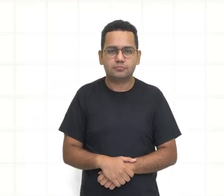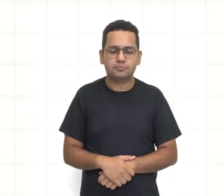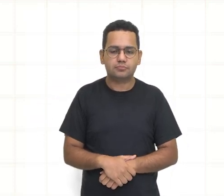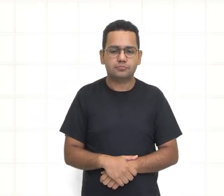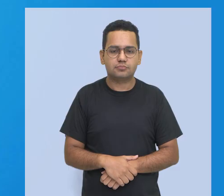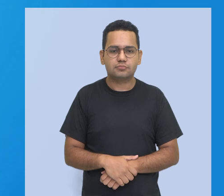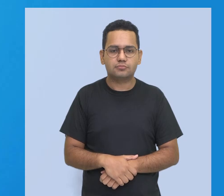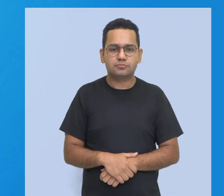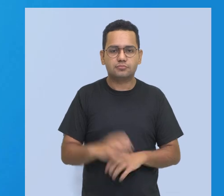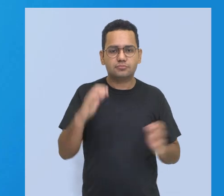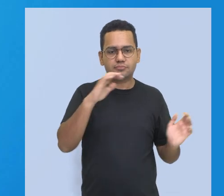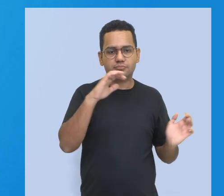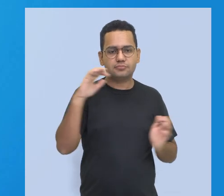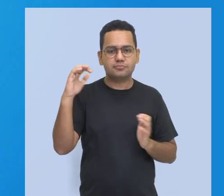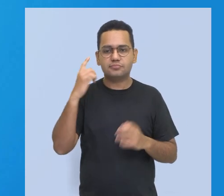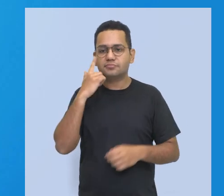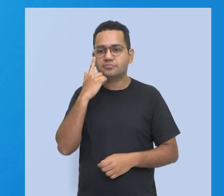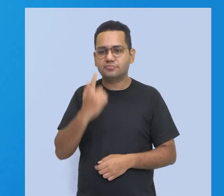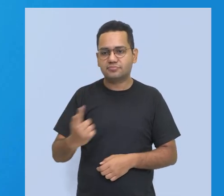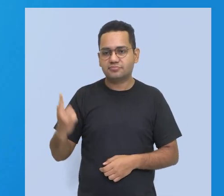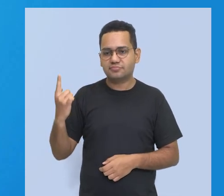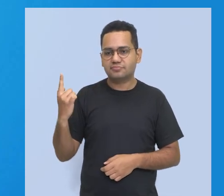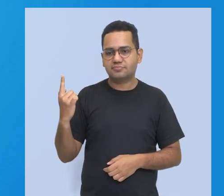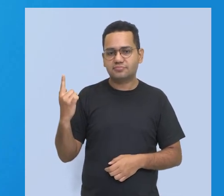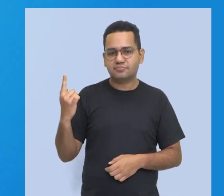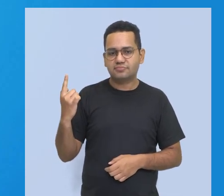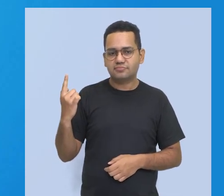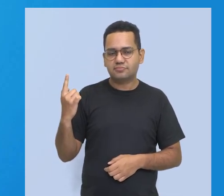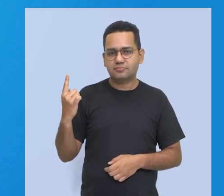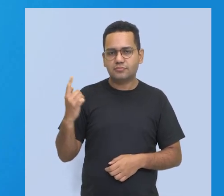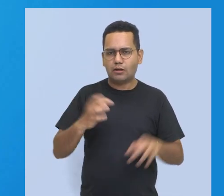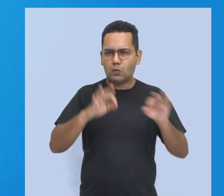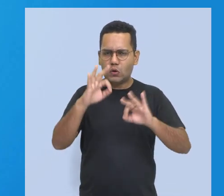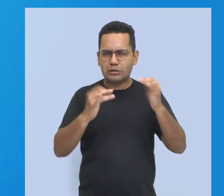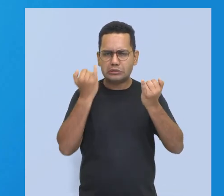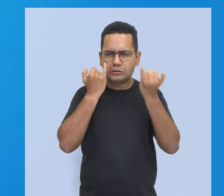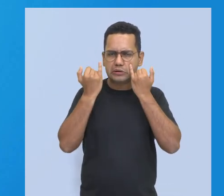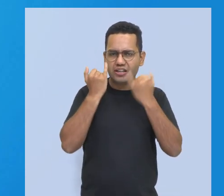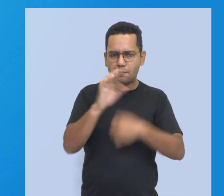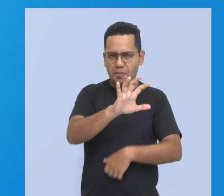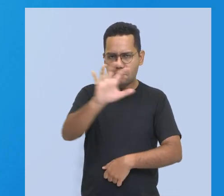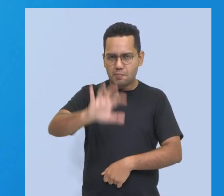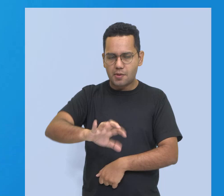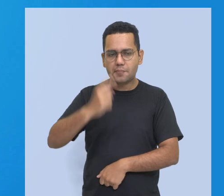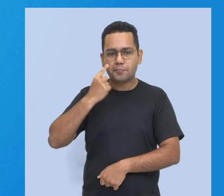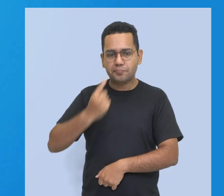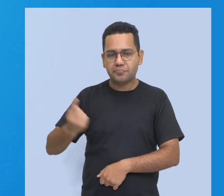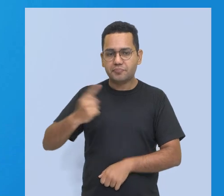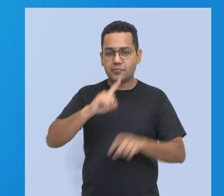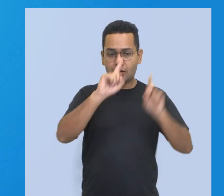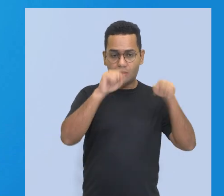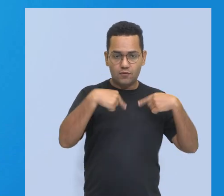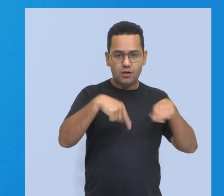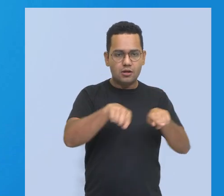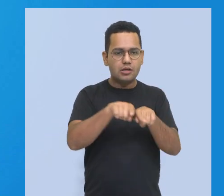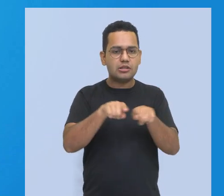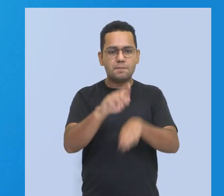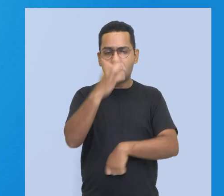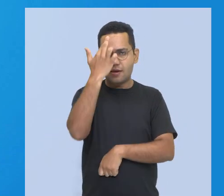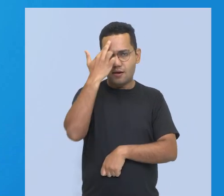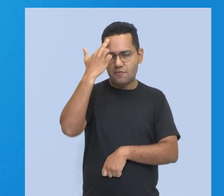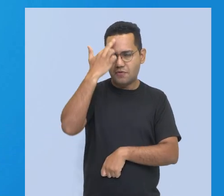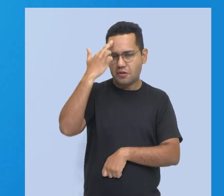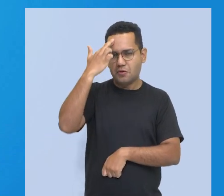vocês uma imagem, né, um mapa mental que vai falar sobre os desafios e considerações